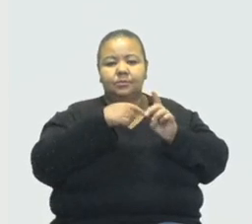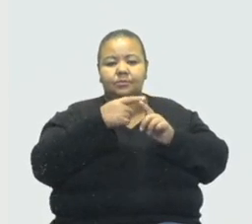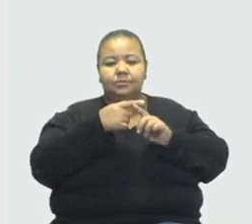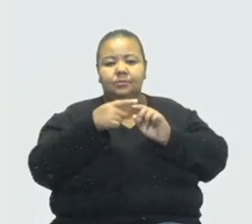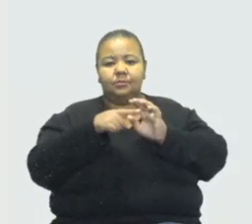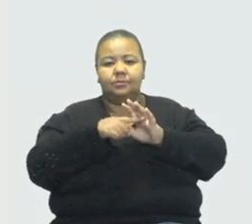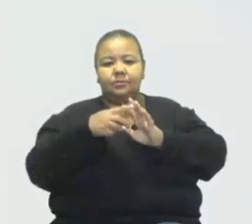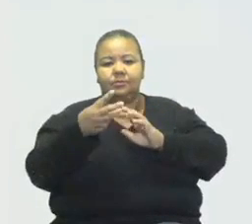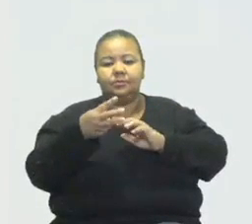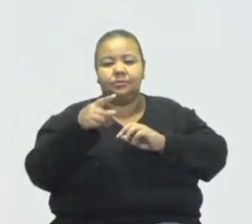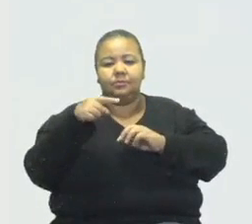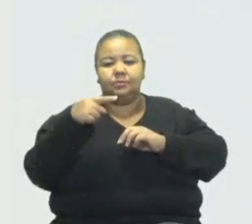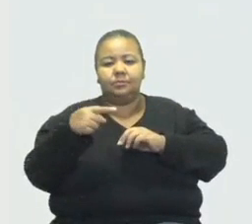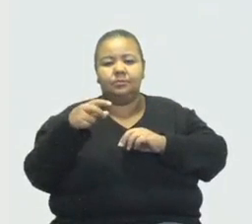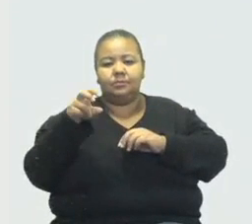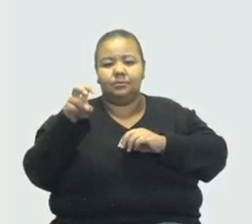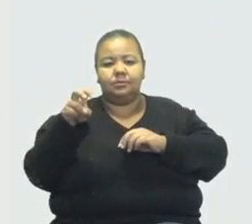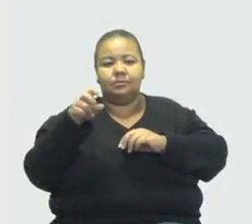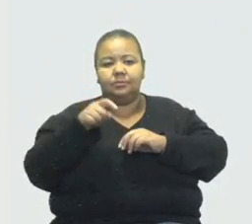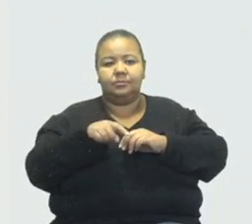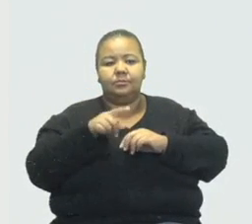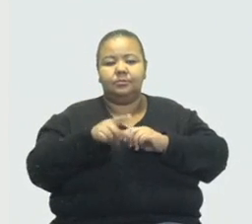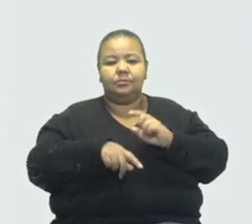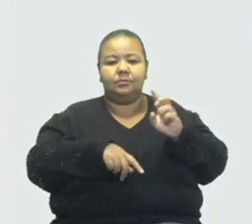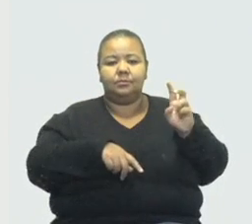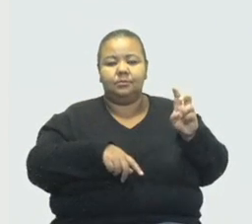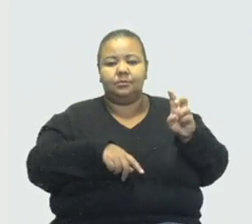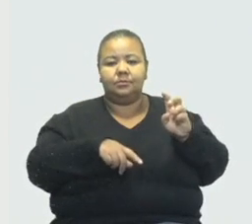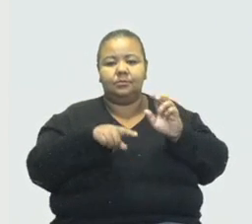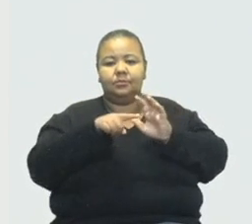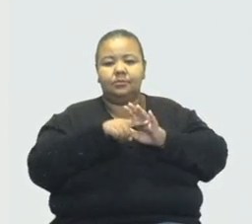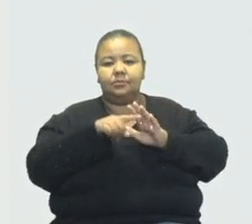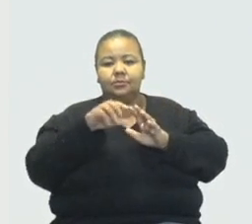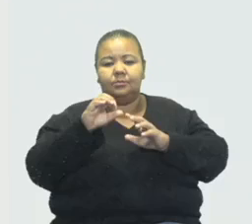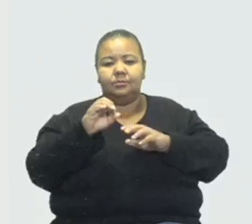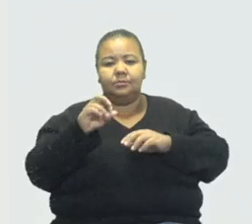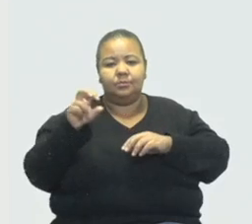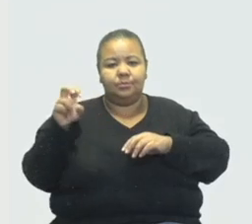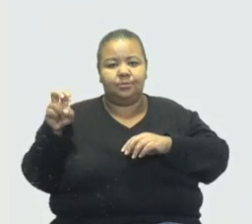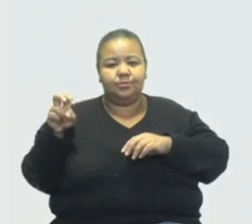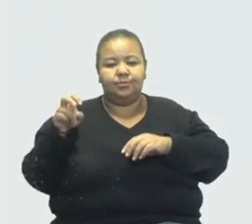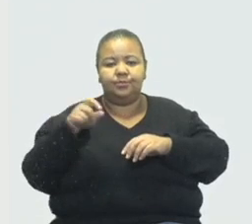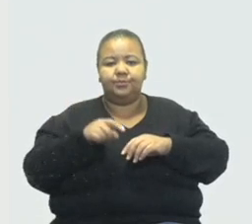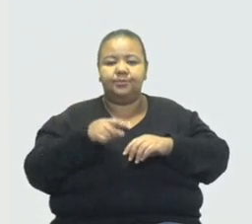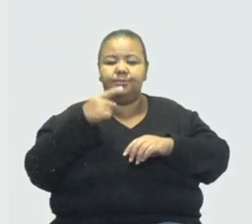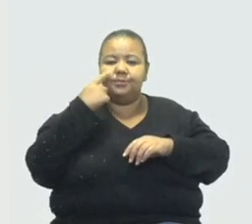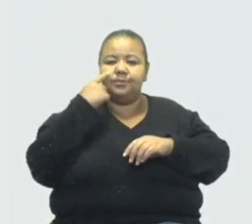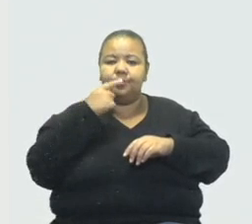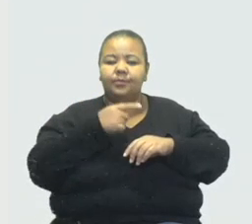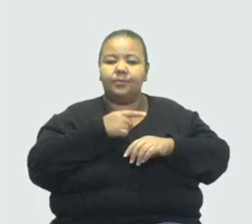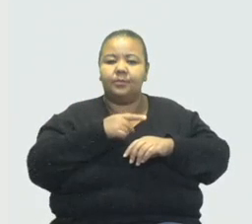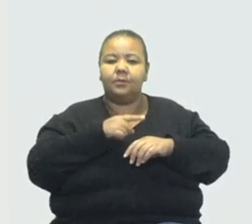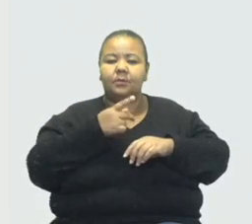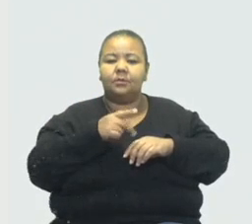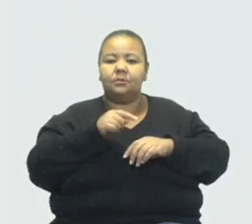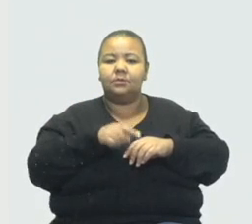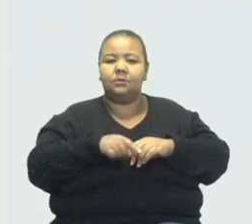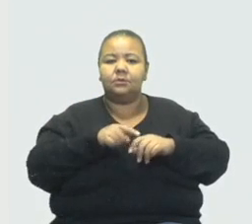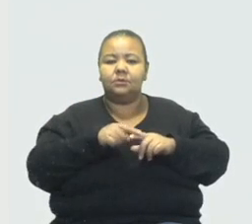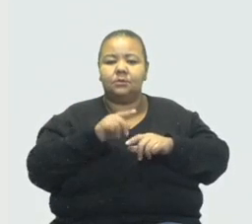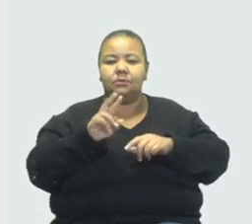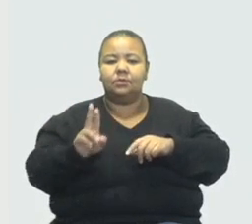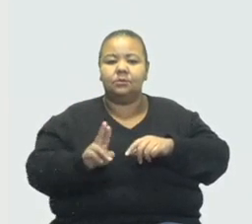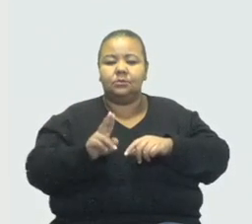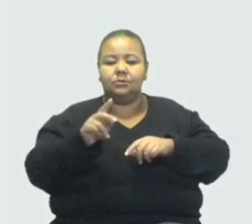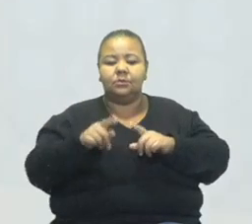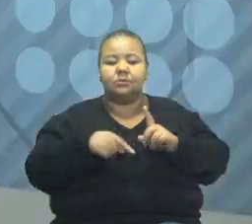3, menos 5. 5 menos 0, 5. Então, veja que para a gente trabalhar